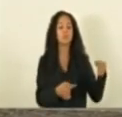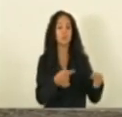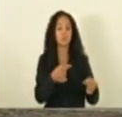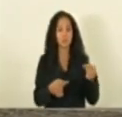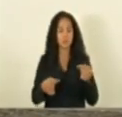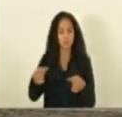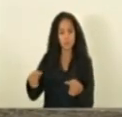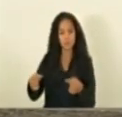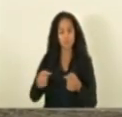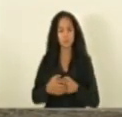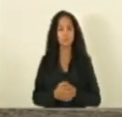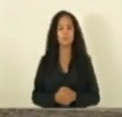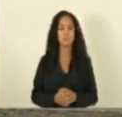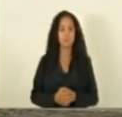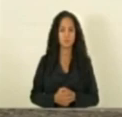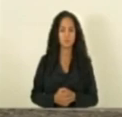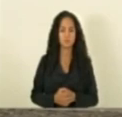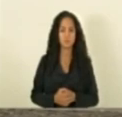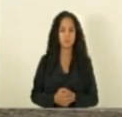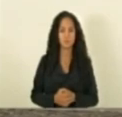discussão.